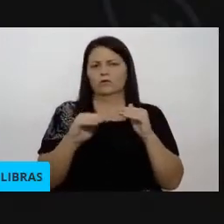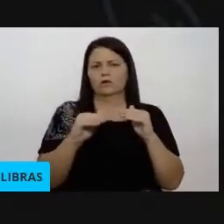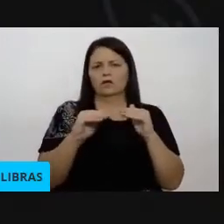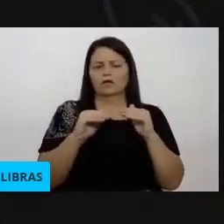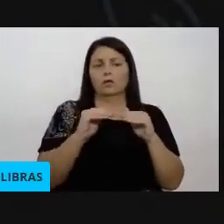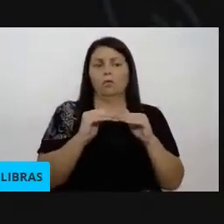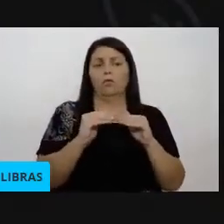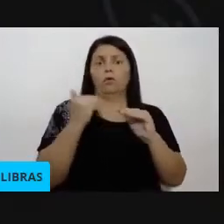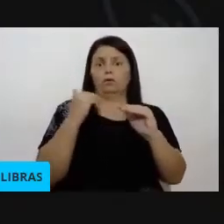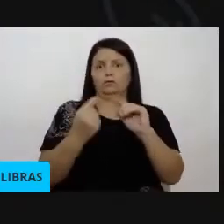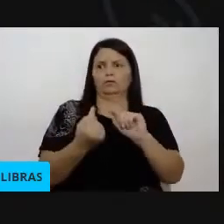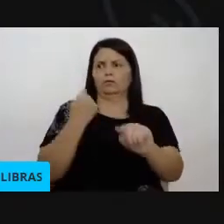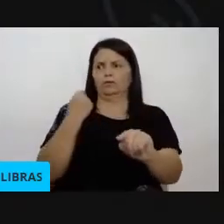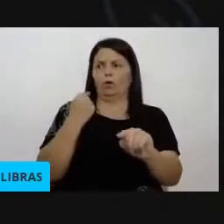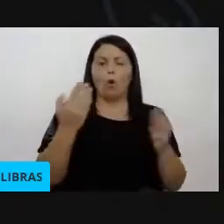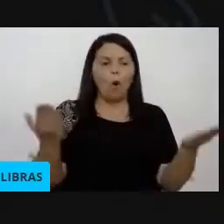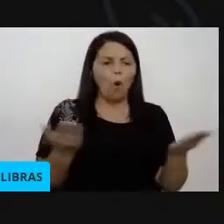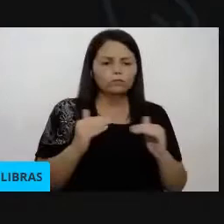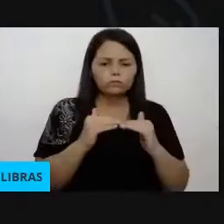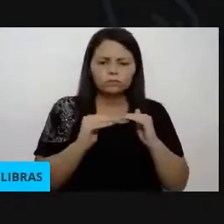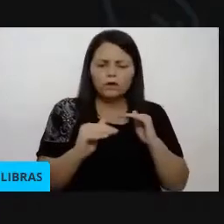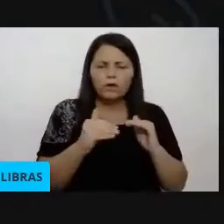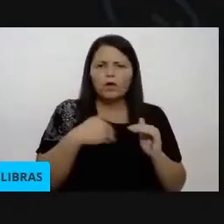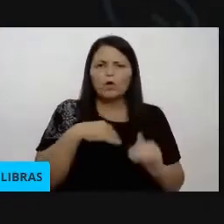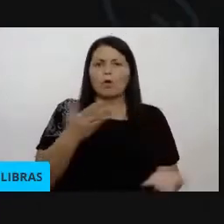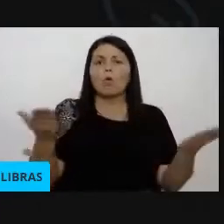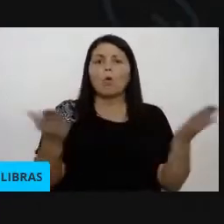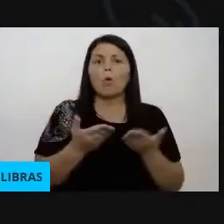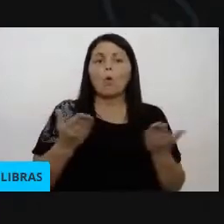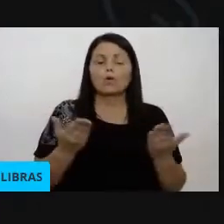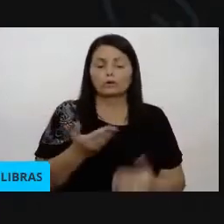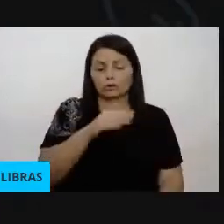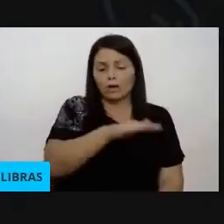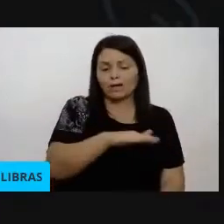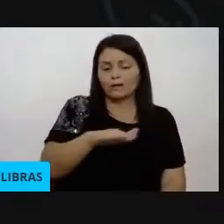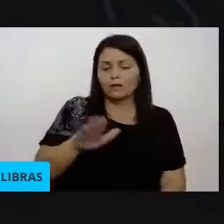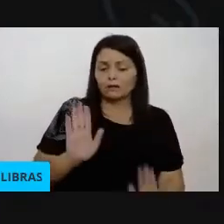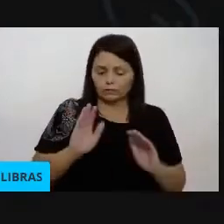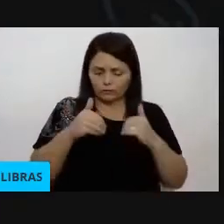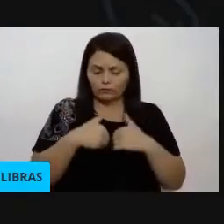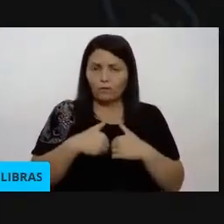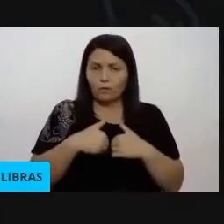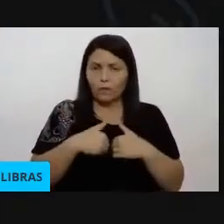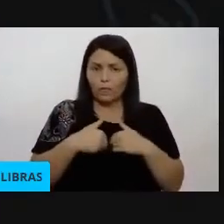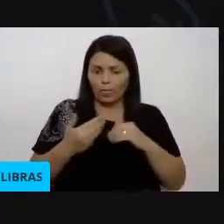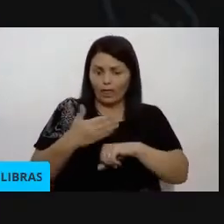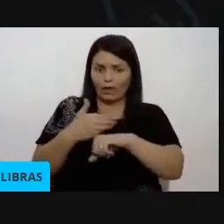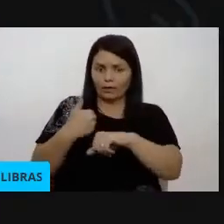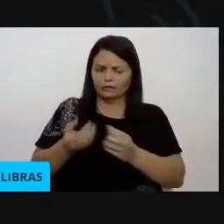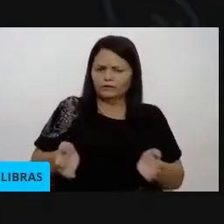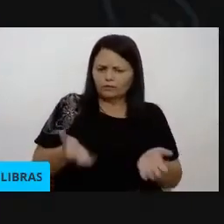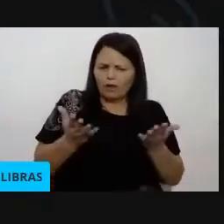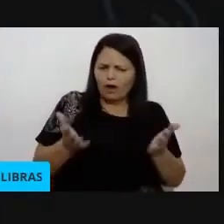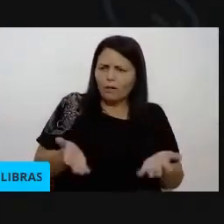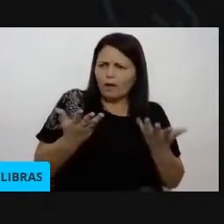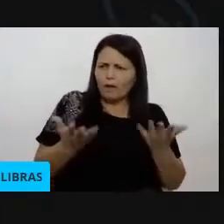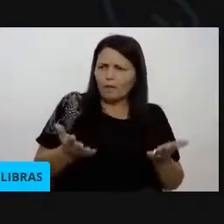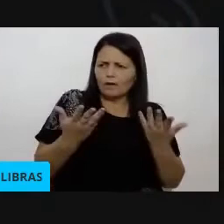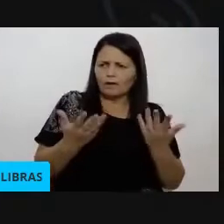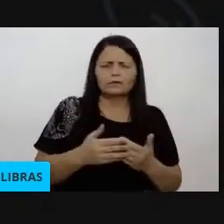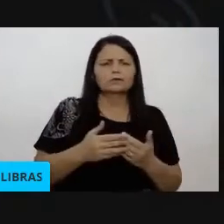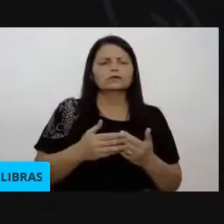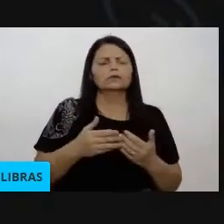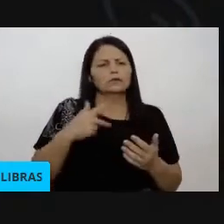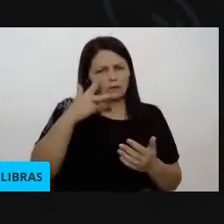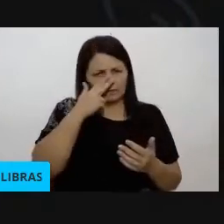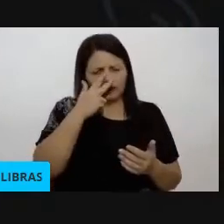anos atrás, hoje não. Se você pegar uma criança muito nova, um diagnóstico precoce, estimular, você,